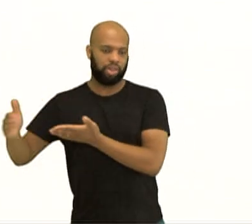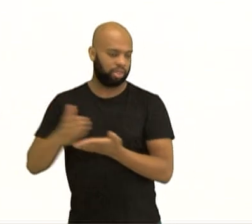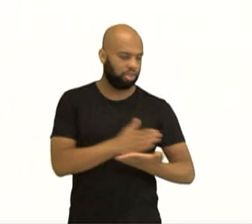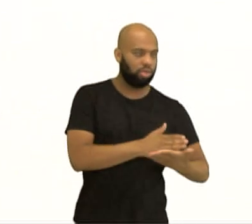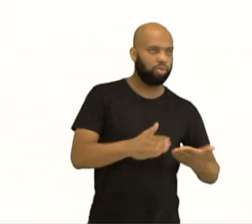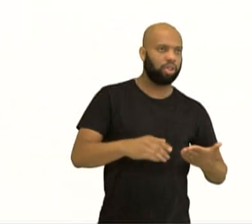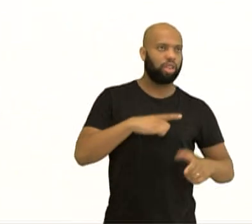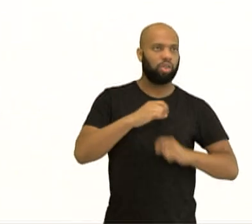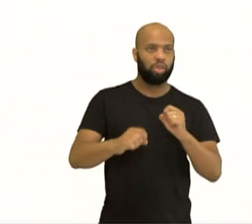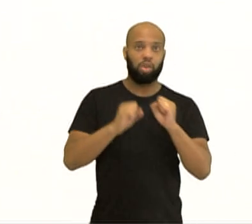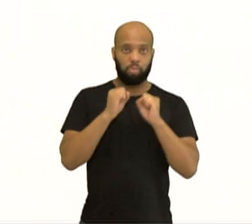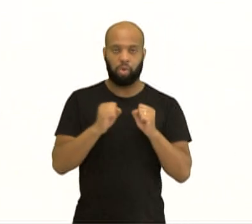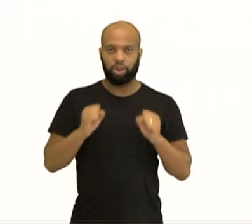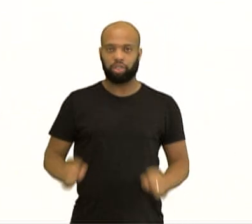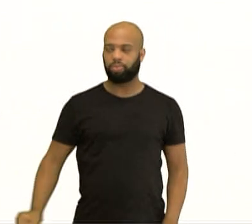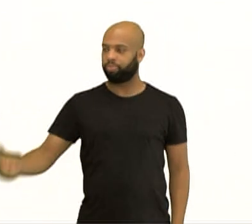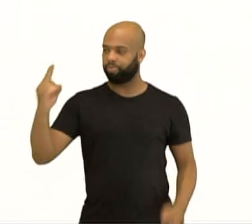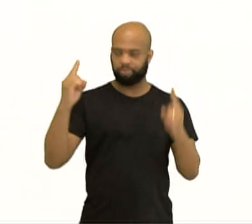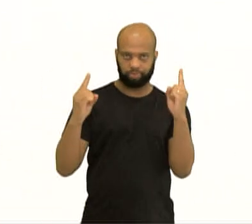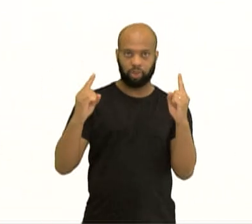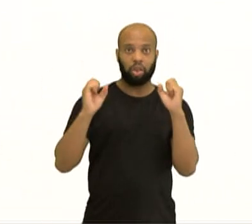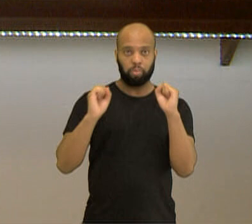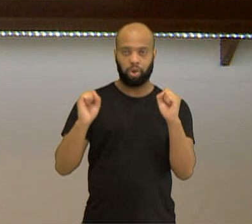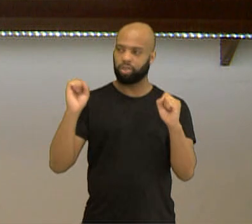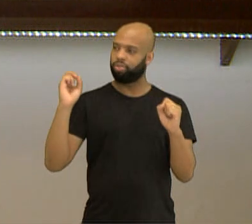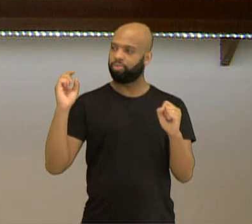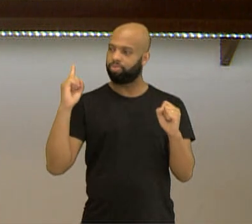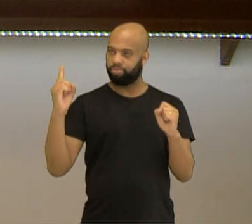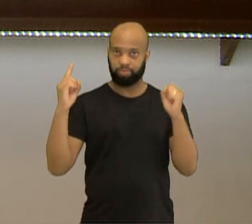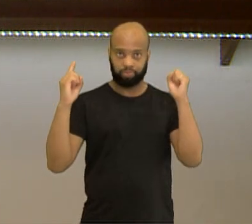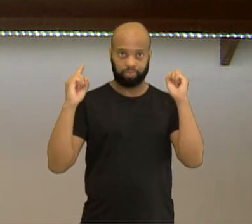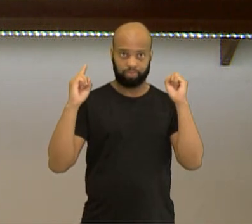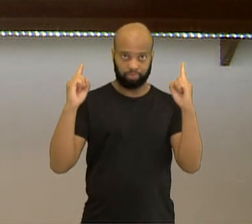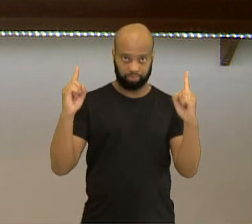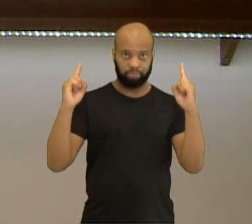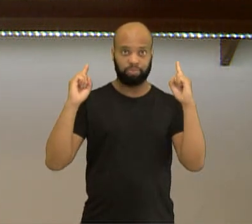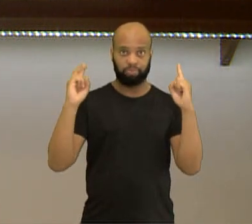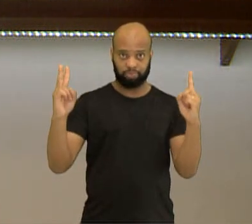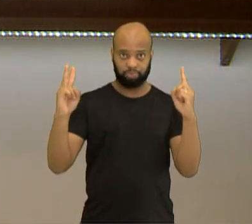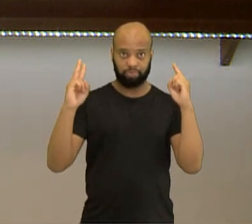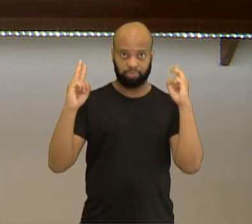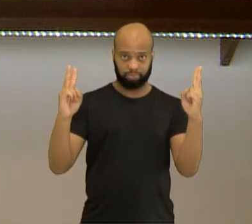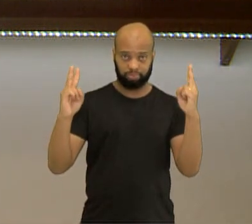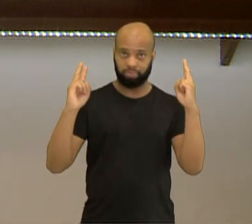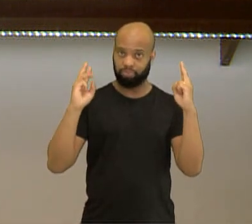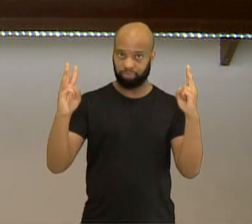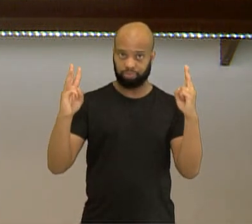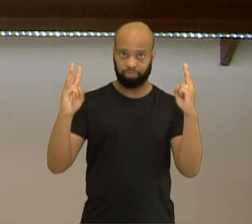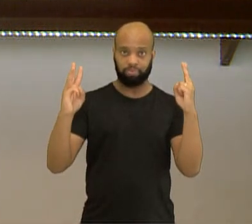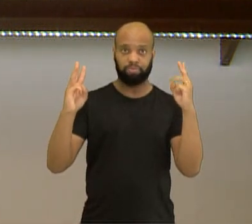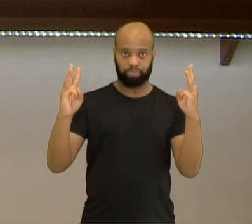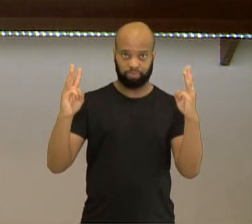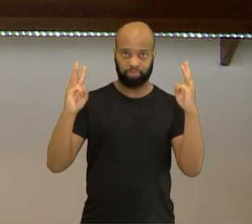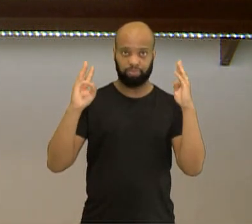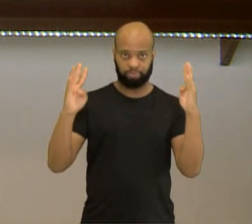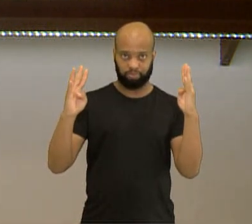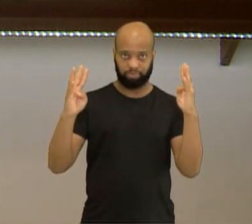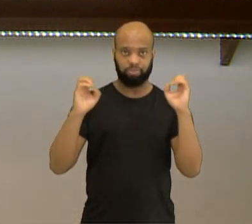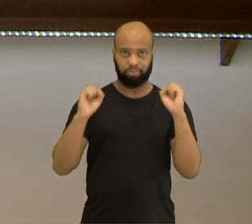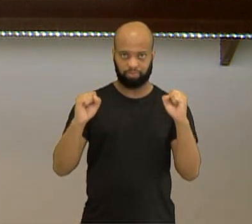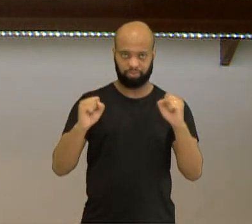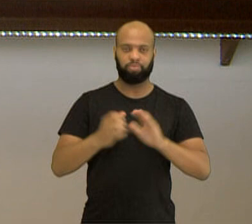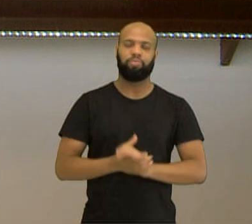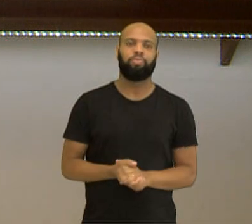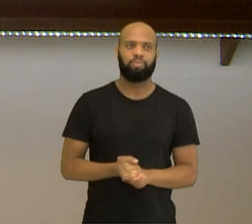individual, duplas, trios e quartetos. Então, qualquer idade pode jogar, tá bom? Você pode